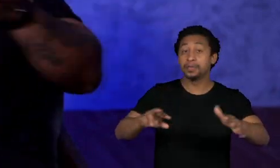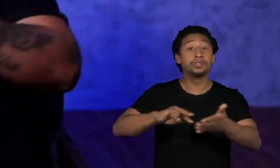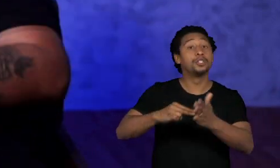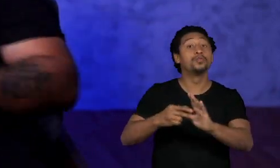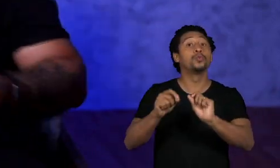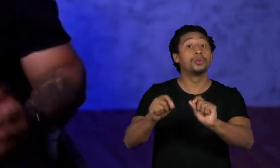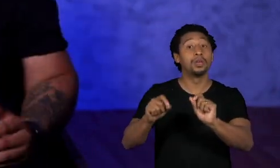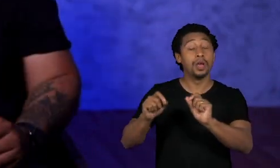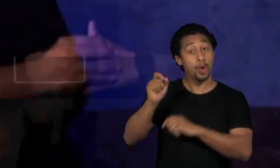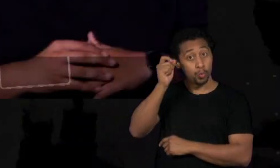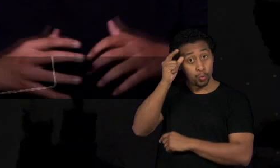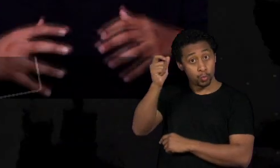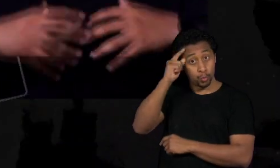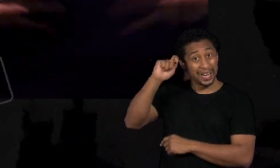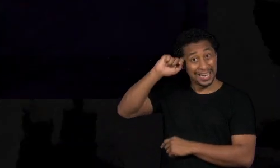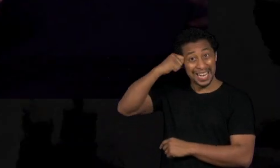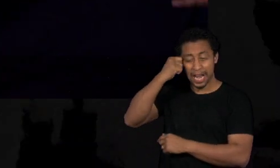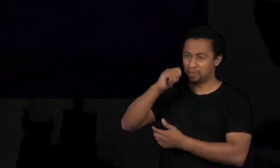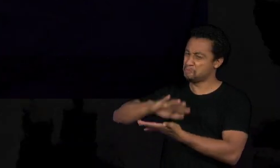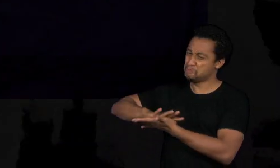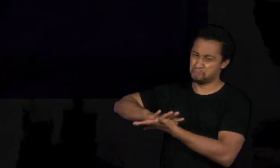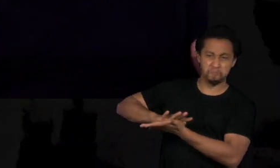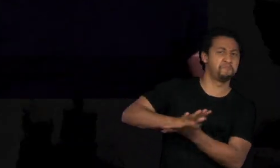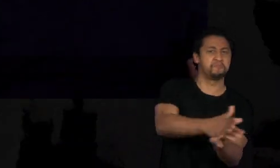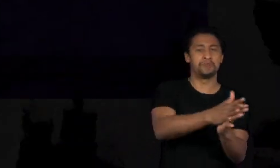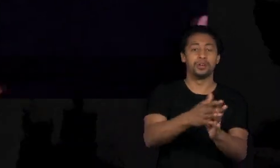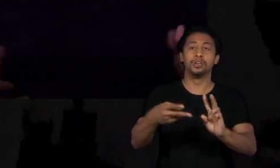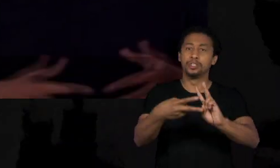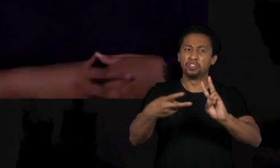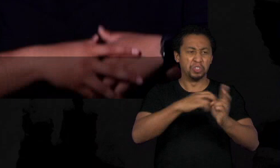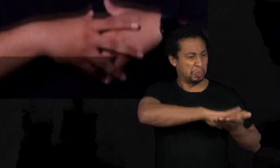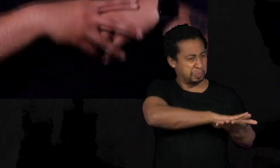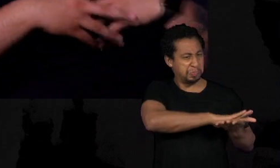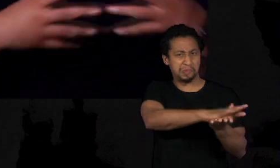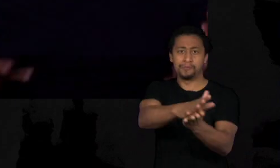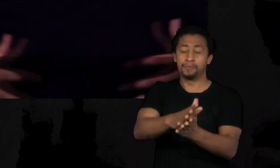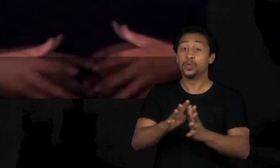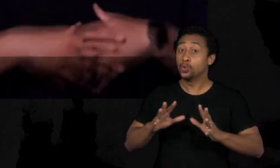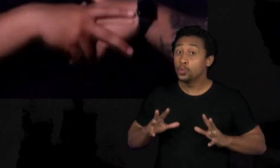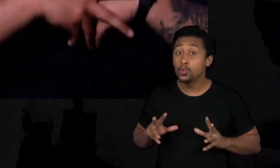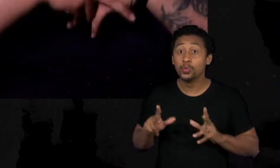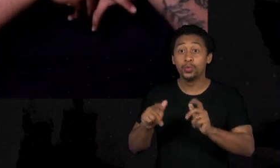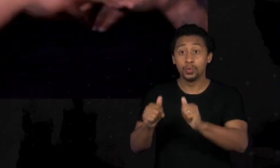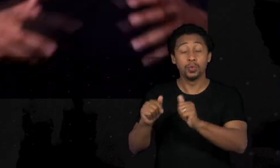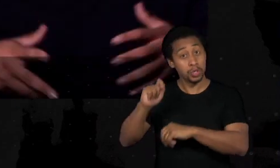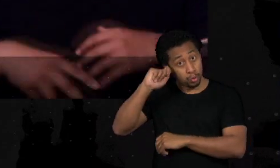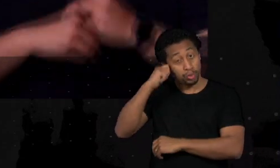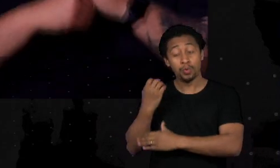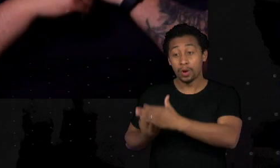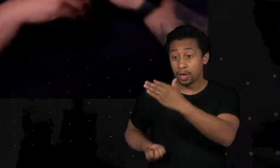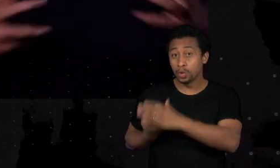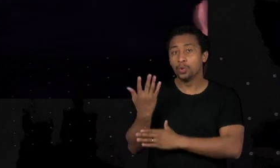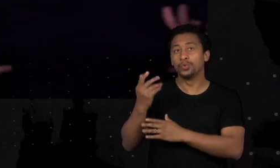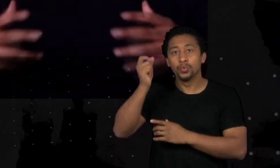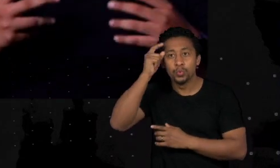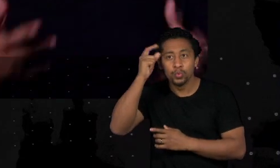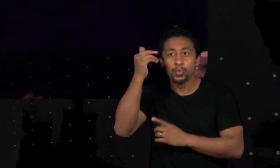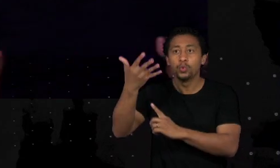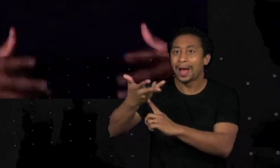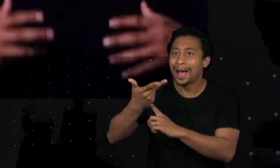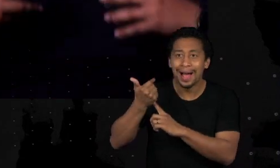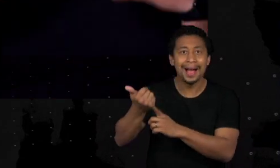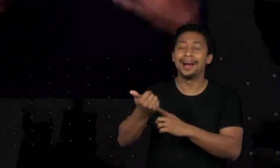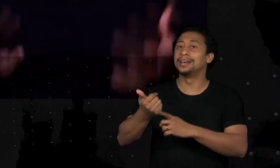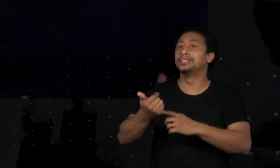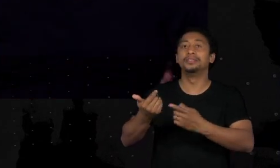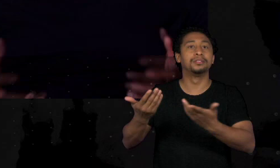negra quanto indígena, fazer de tudo que o negro produz em termos de cultura, arte, tudo que o negro